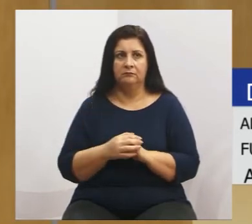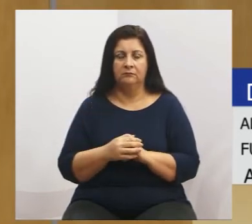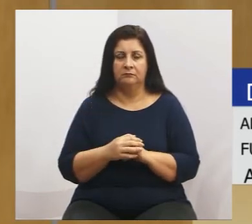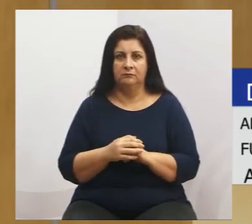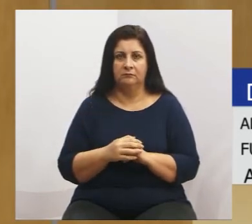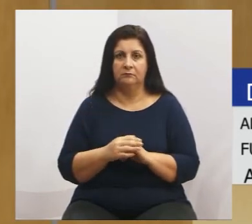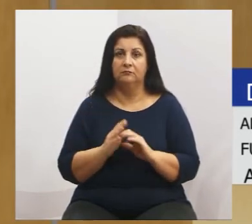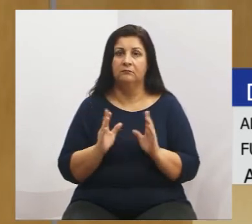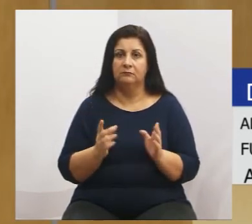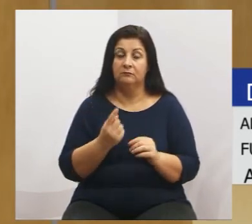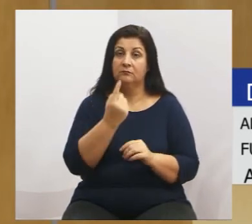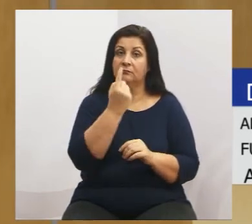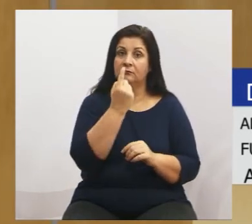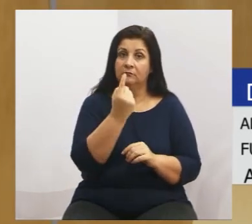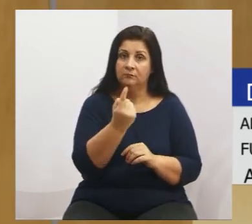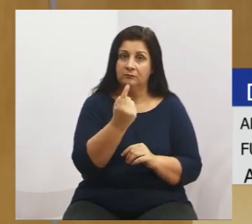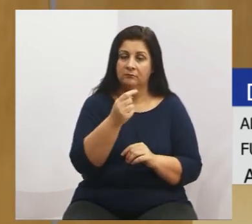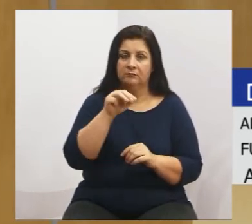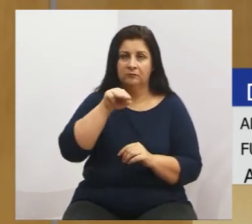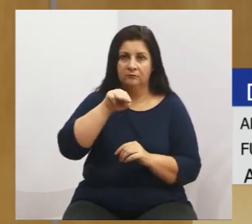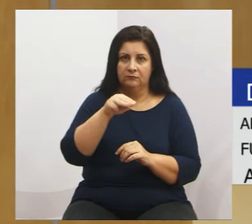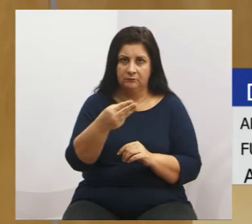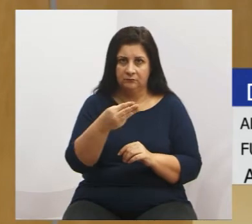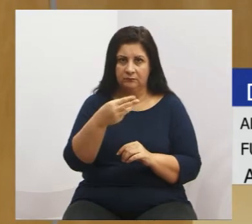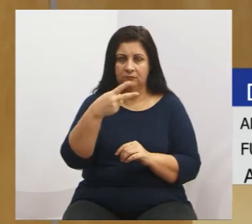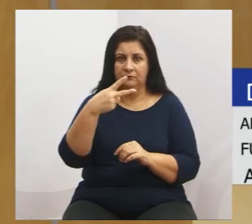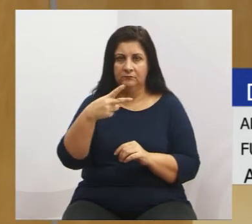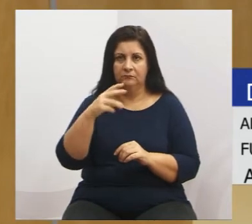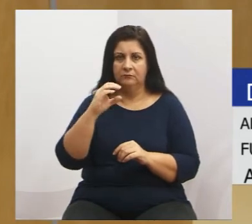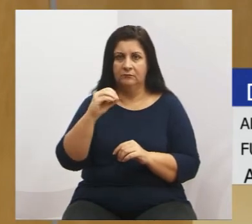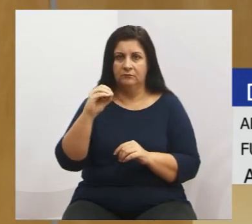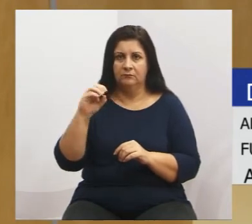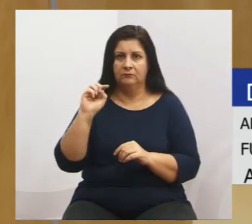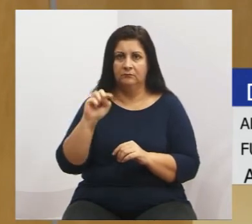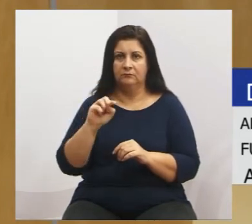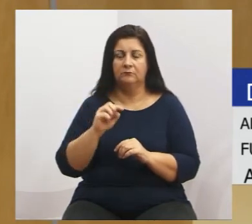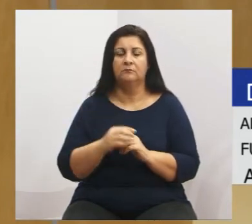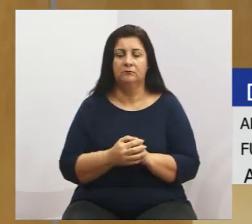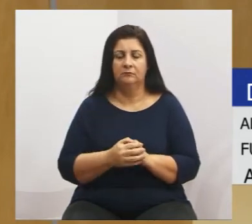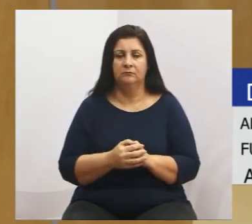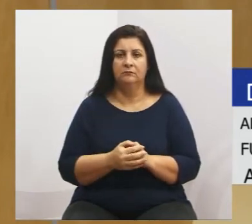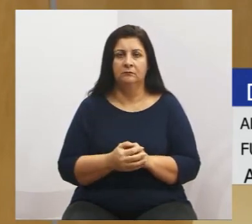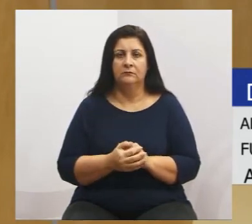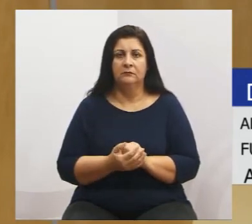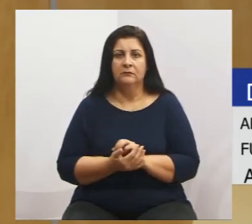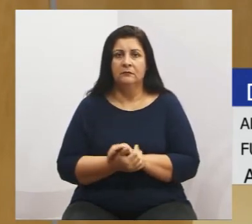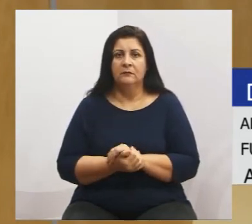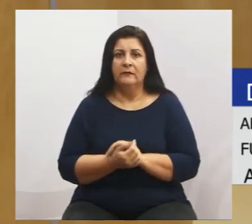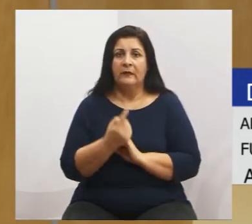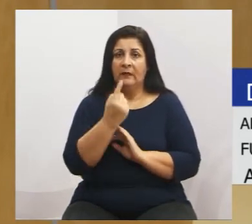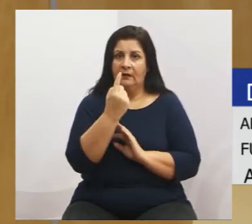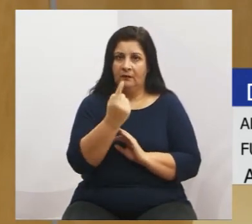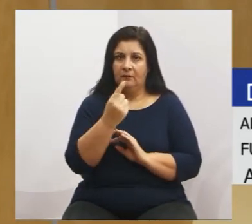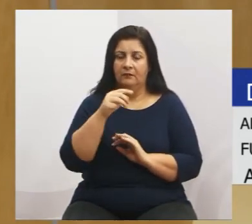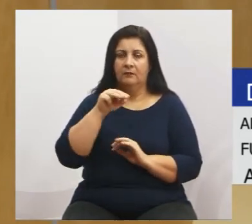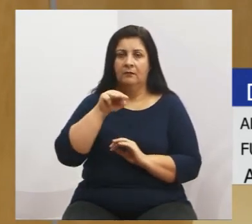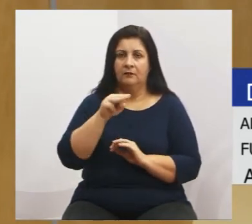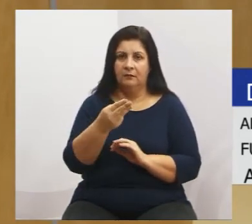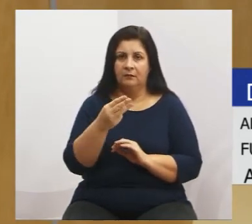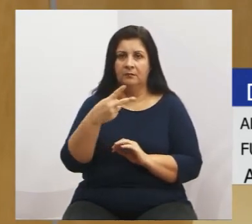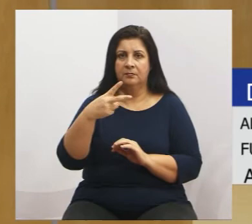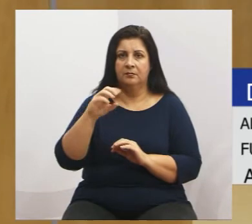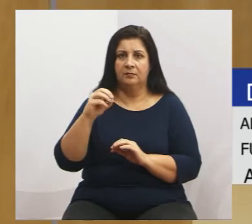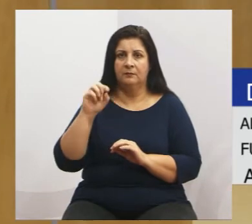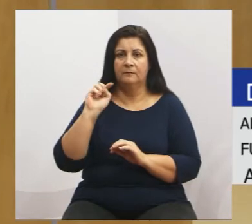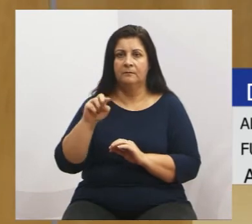Isso, 1.200.000. Confirmar no vereador Paulinho e o Abdo de Madureira. 1.200.000. O